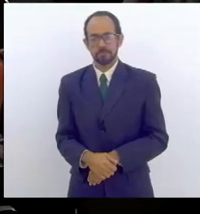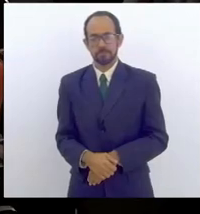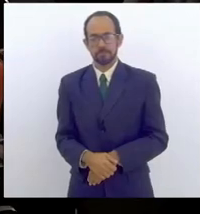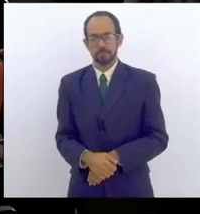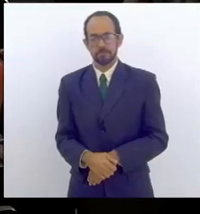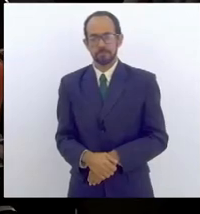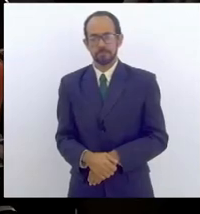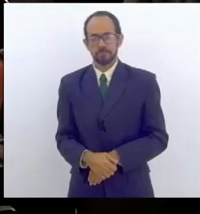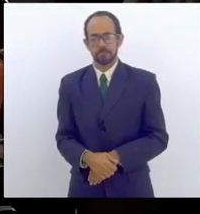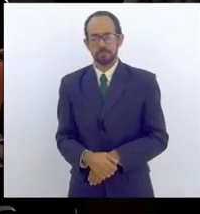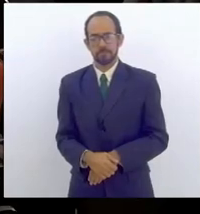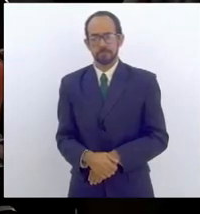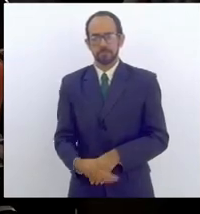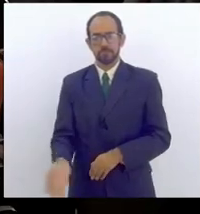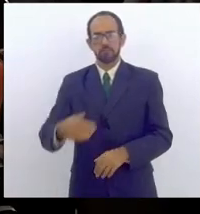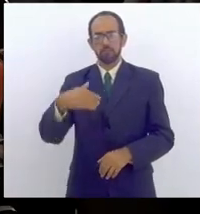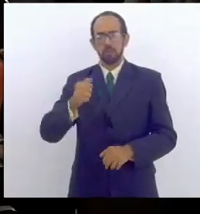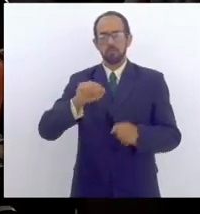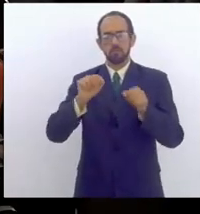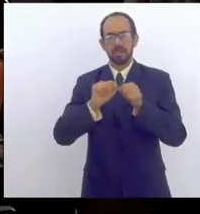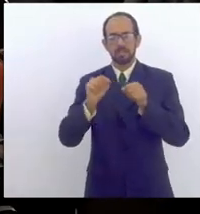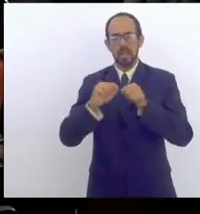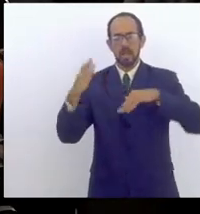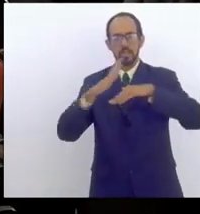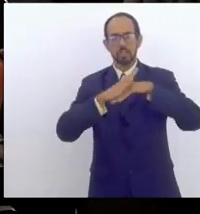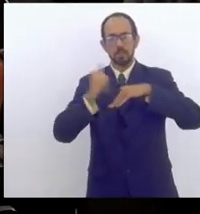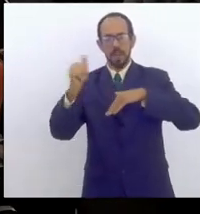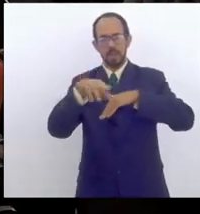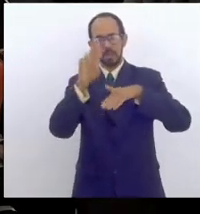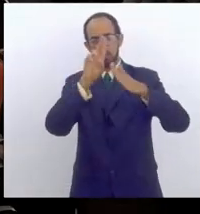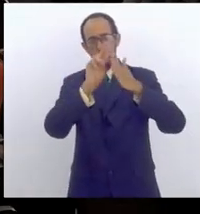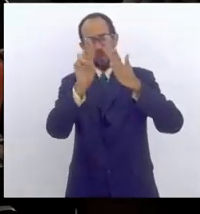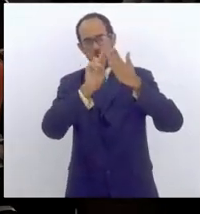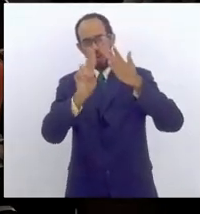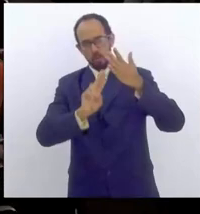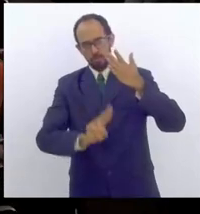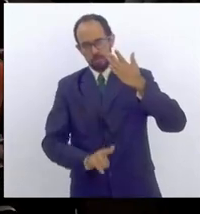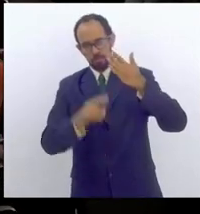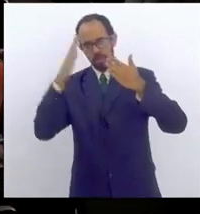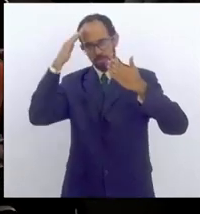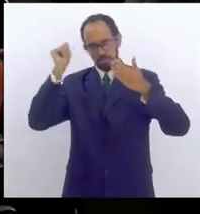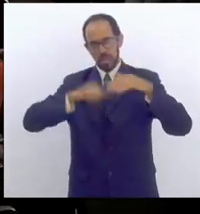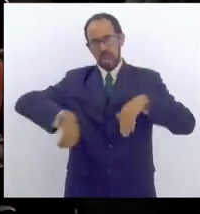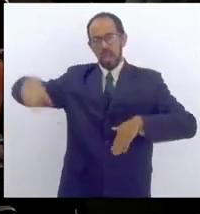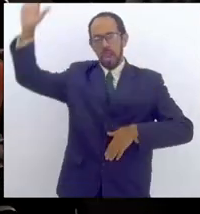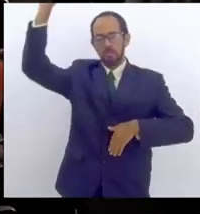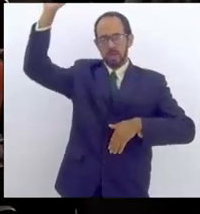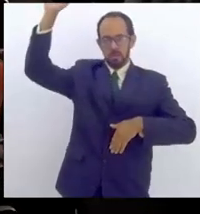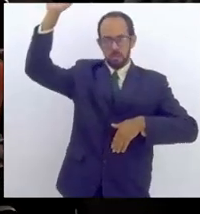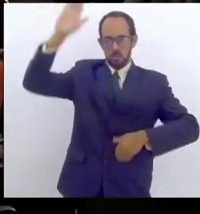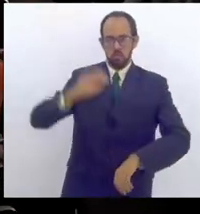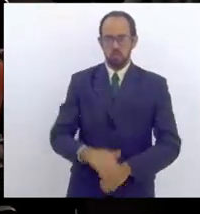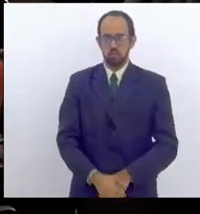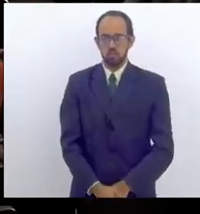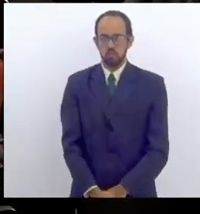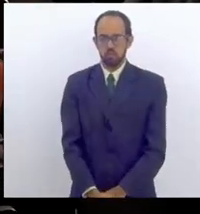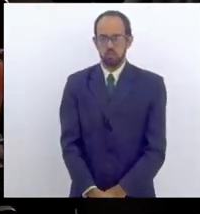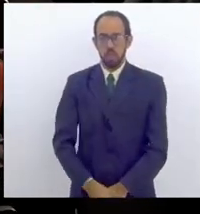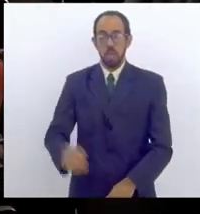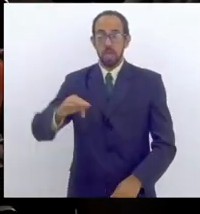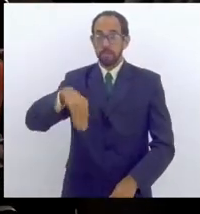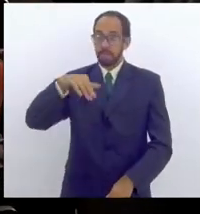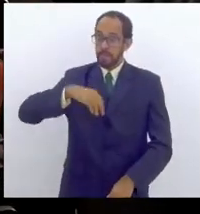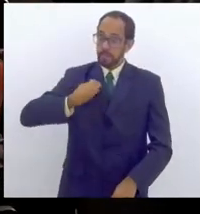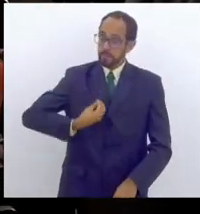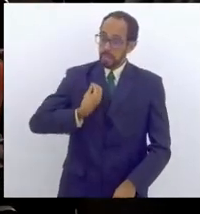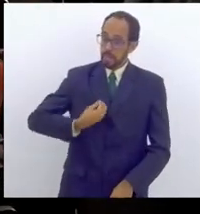Vou proceder à chamada nominal para saber quem está aí, levanta a mão. Quem está aí, levanta a mão,